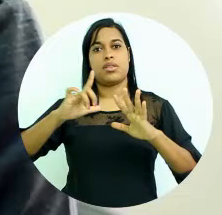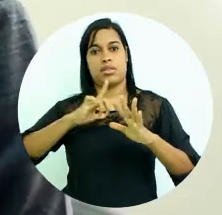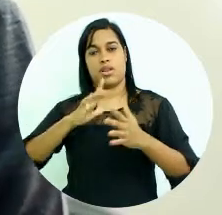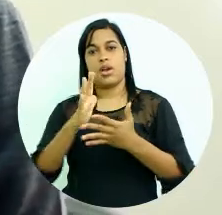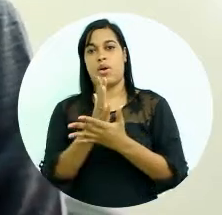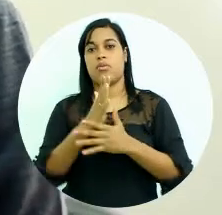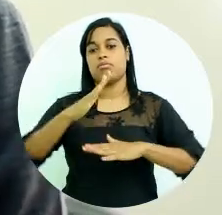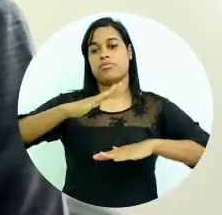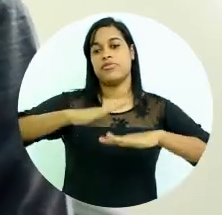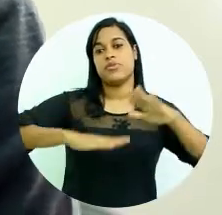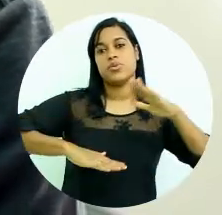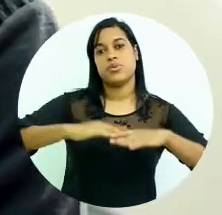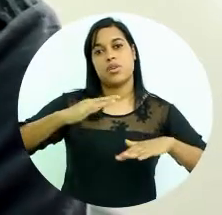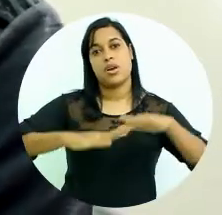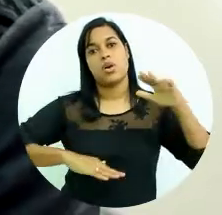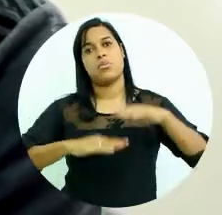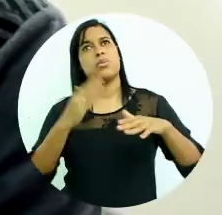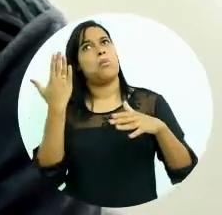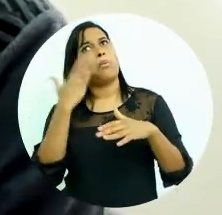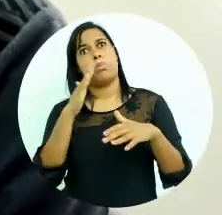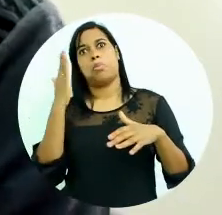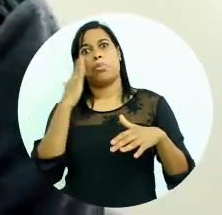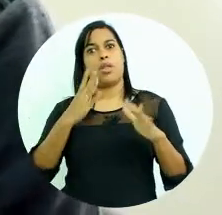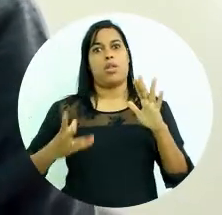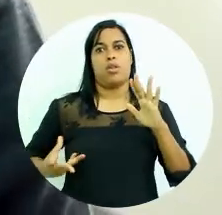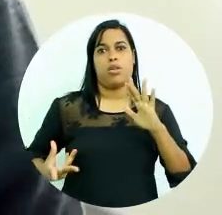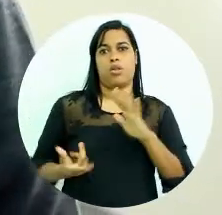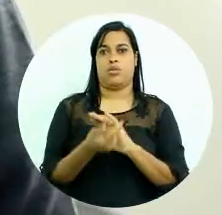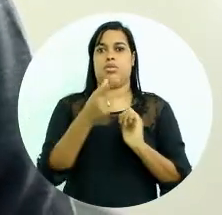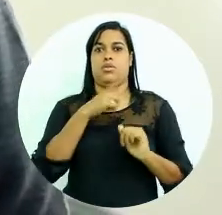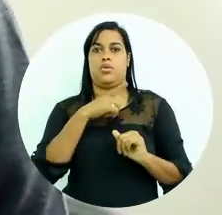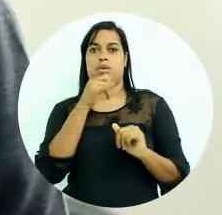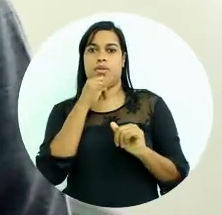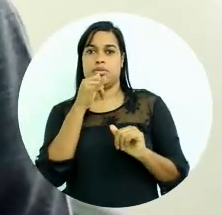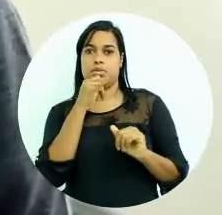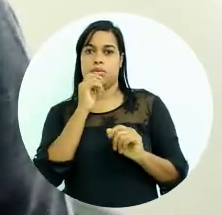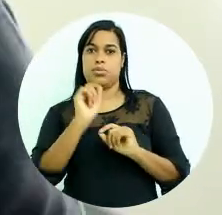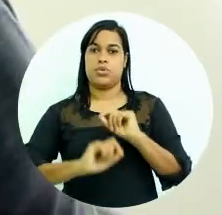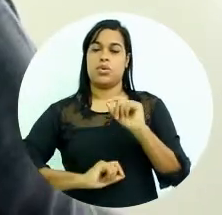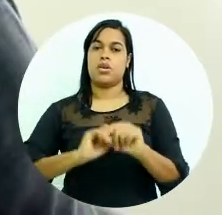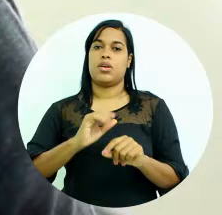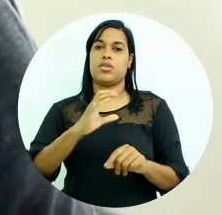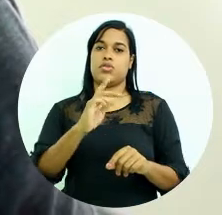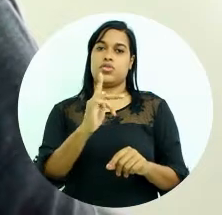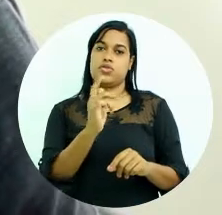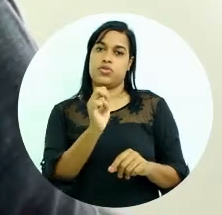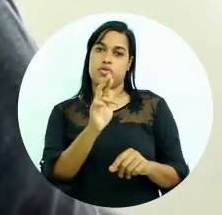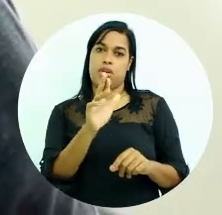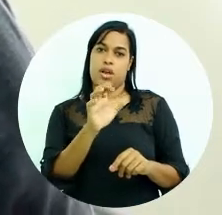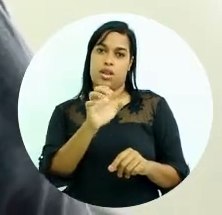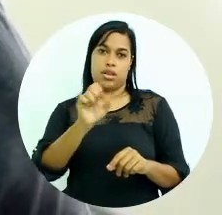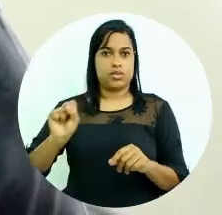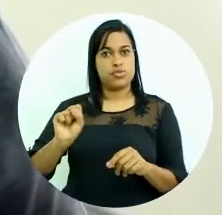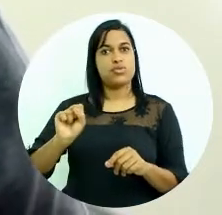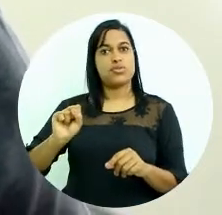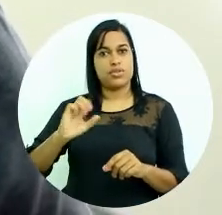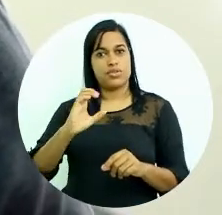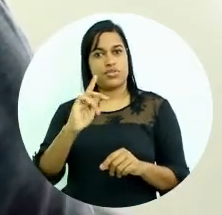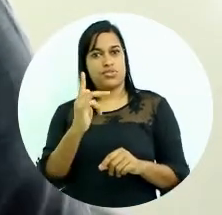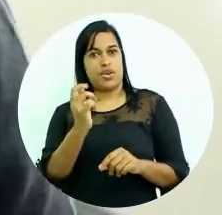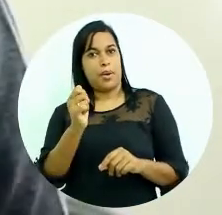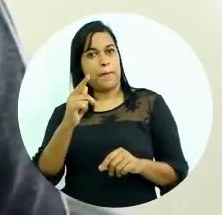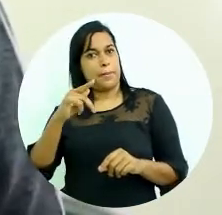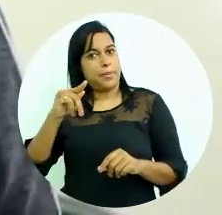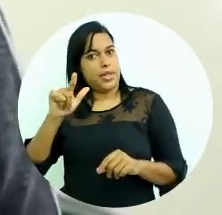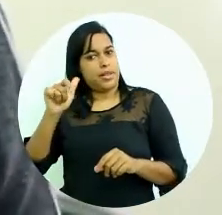executa determinadas funções e não entende todo o seu processo. A gente tem um exemplo de Charlie Chaplin, num de seus